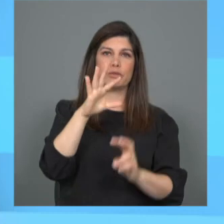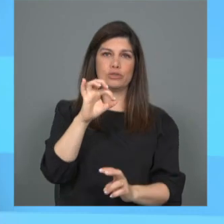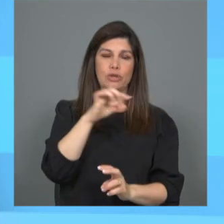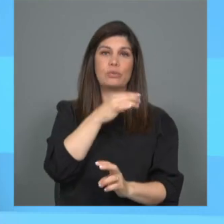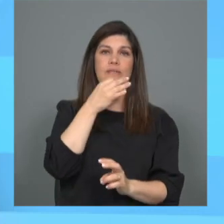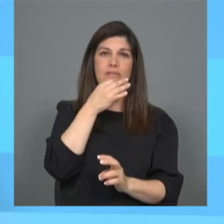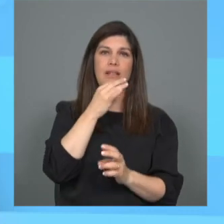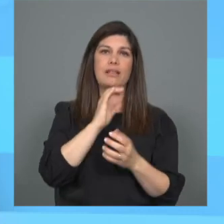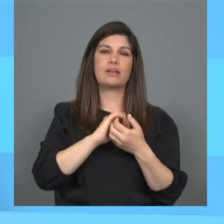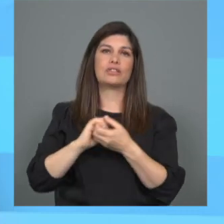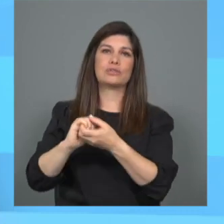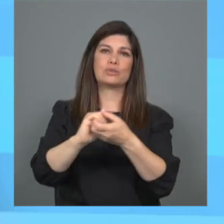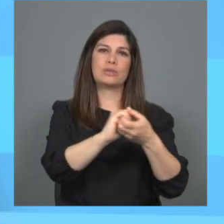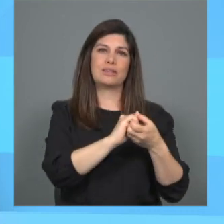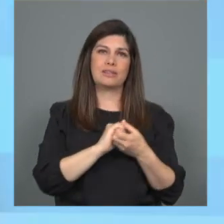solidariedade,